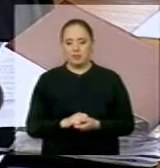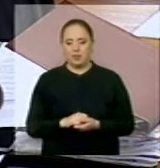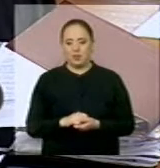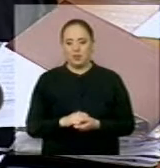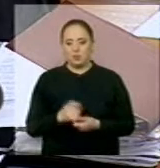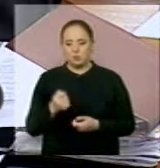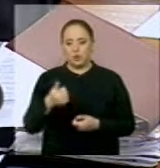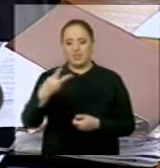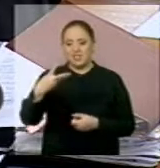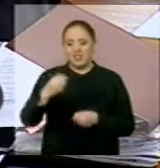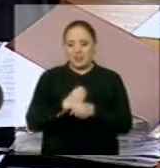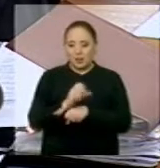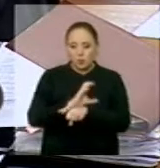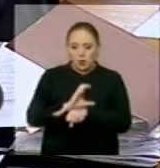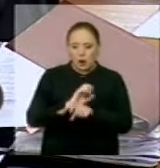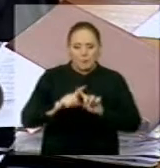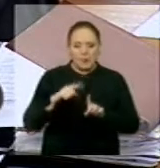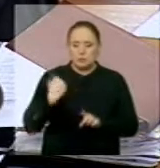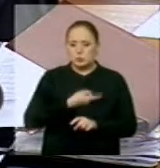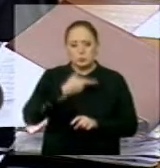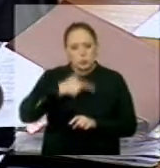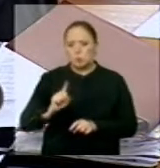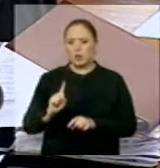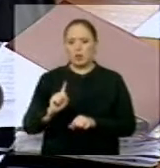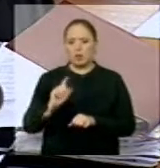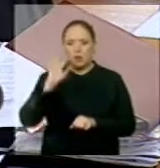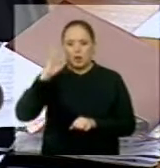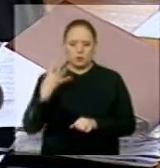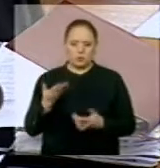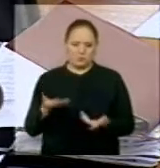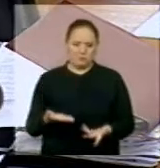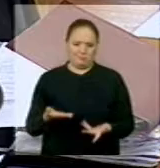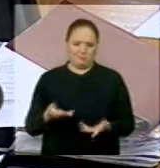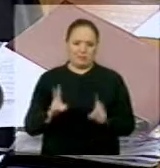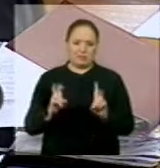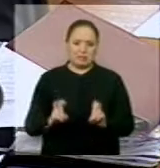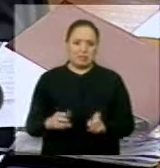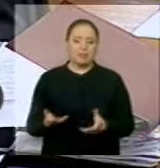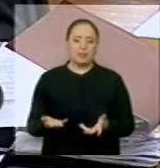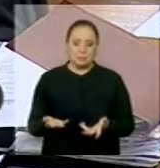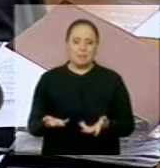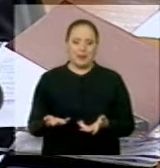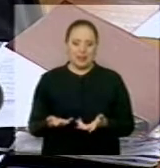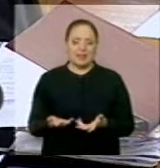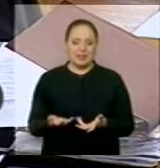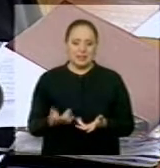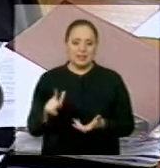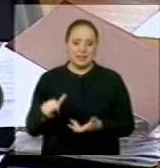30 anos a Constituição, e nós não conseguimos resolver essa questão, que